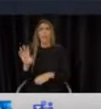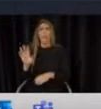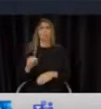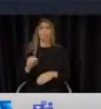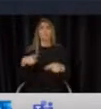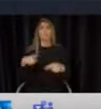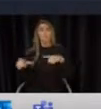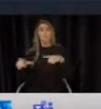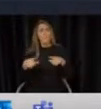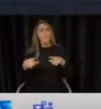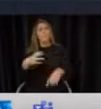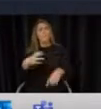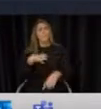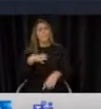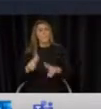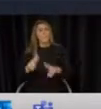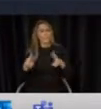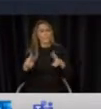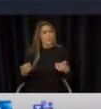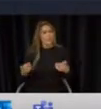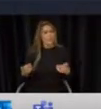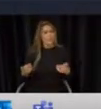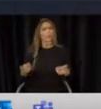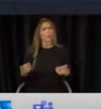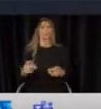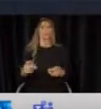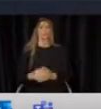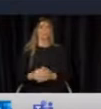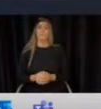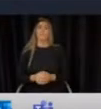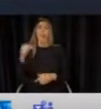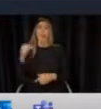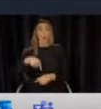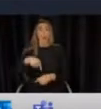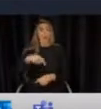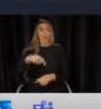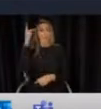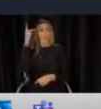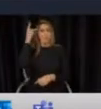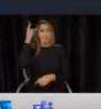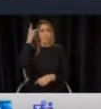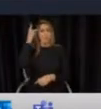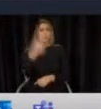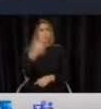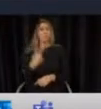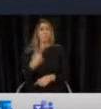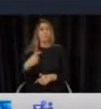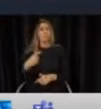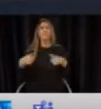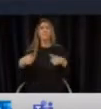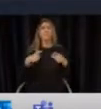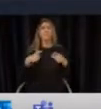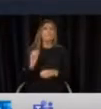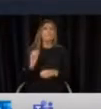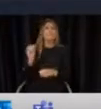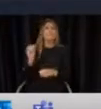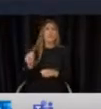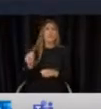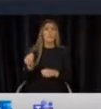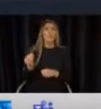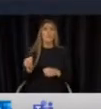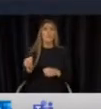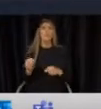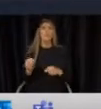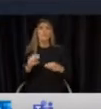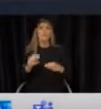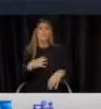com o modelo espanhol. Aqui no estado de São Paulo, nós trabalhamos com o modelo americano, onde nós